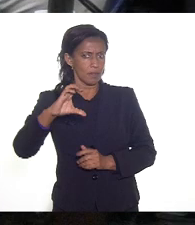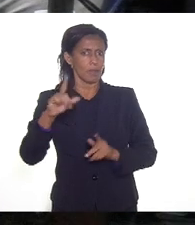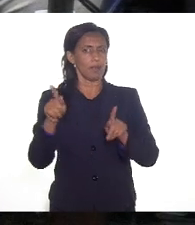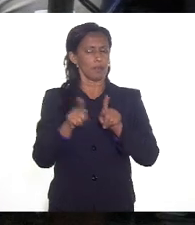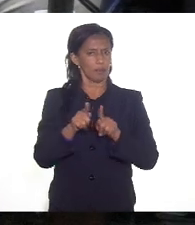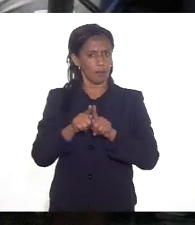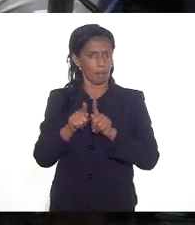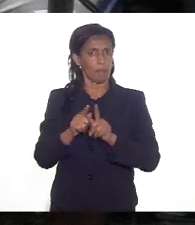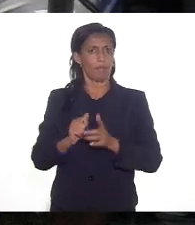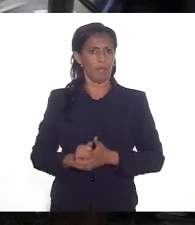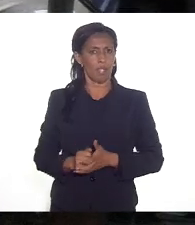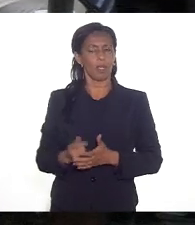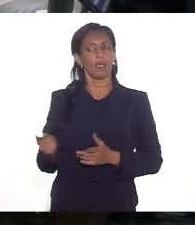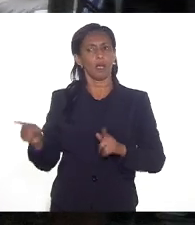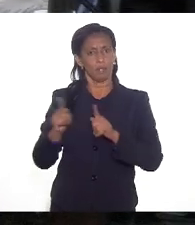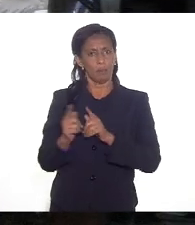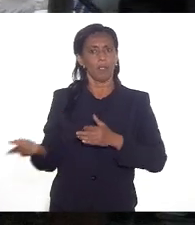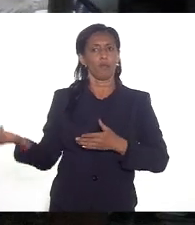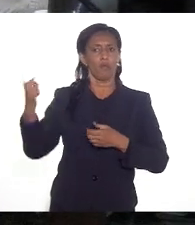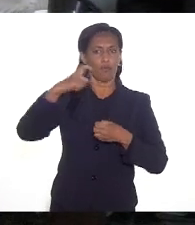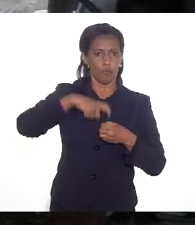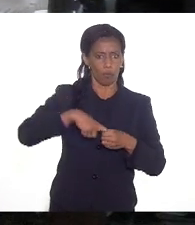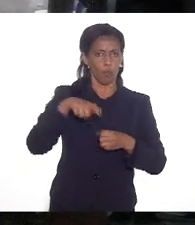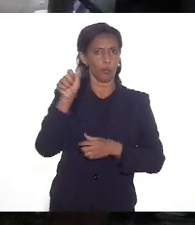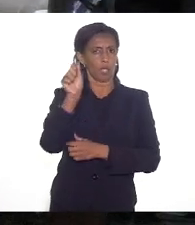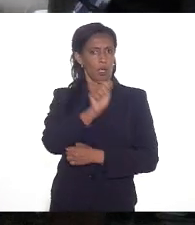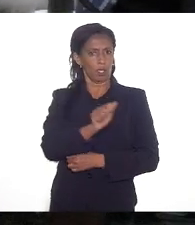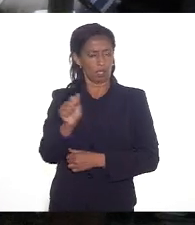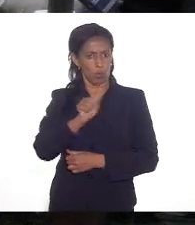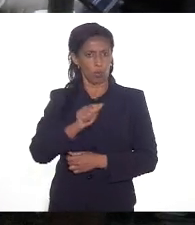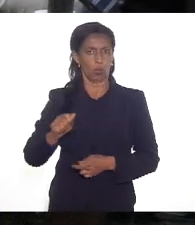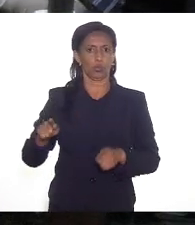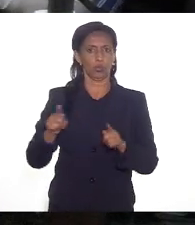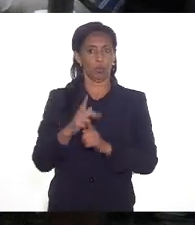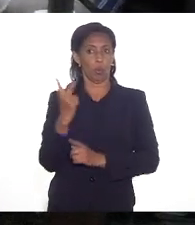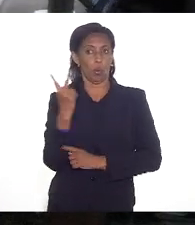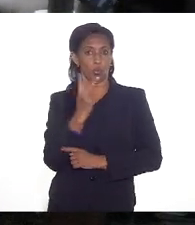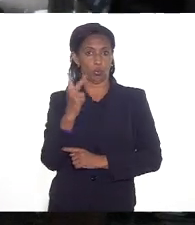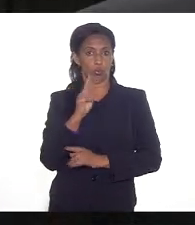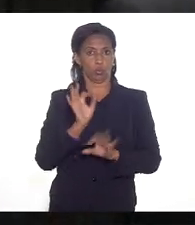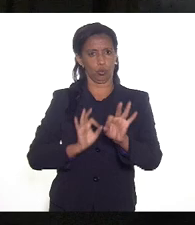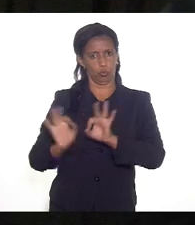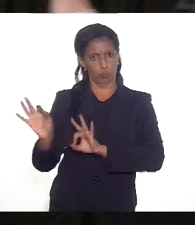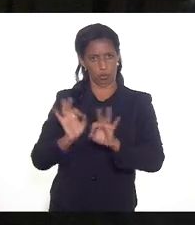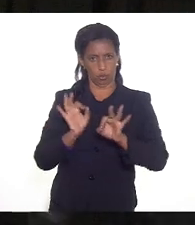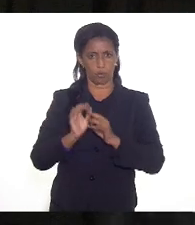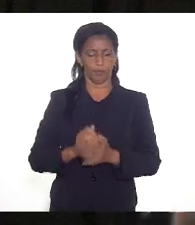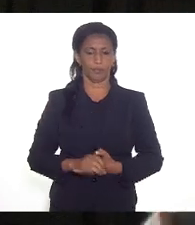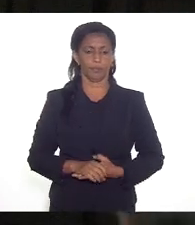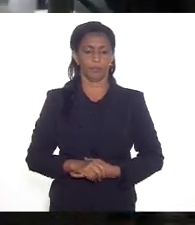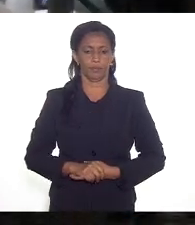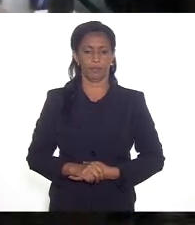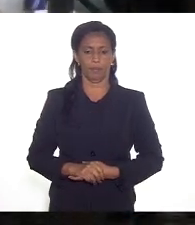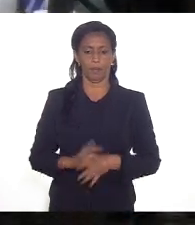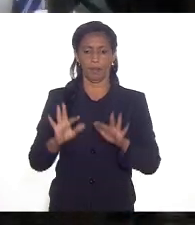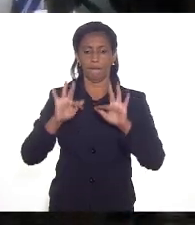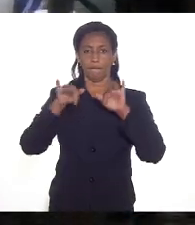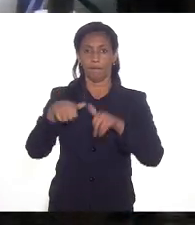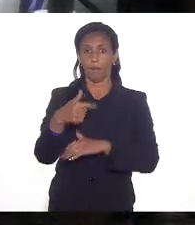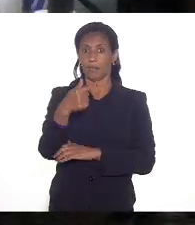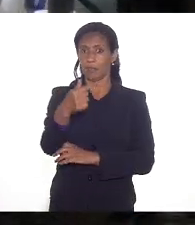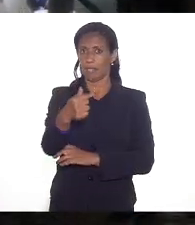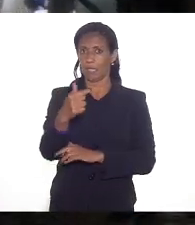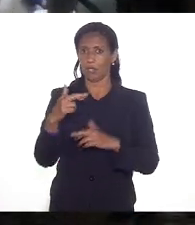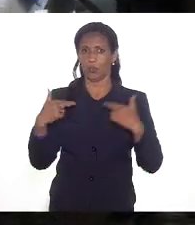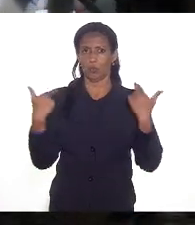vamos voltar a fazer a pauta na primeira quinzena depois vou fazer audiência pública os dois projetos OK tá encerrado a